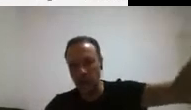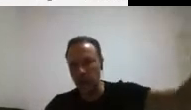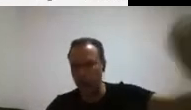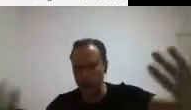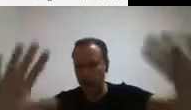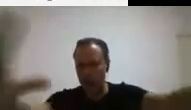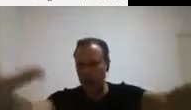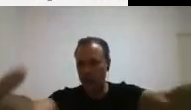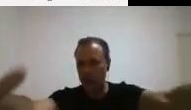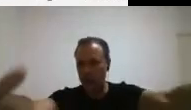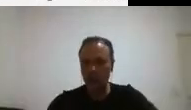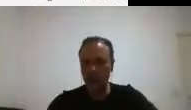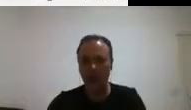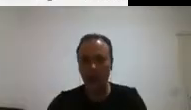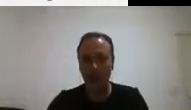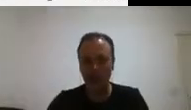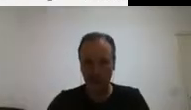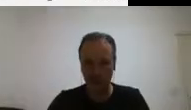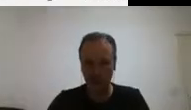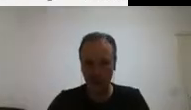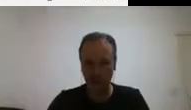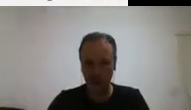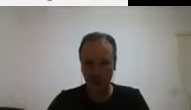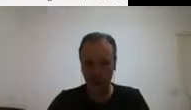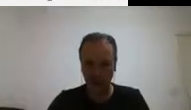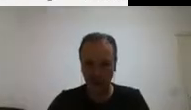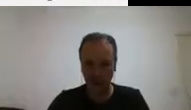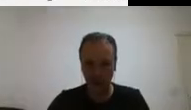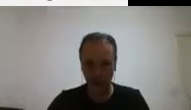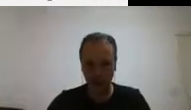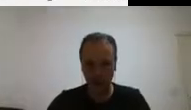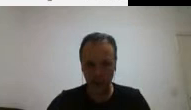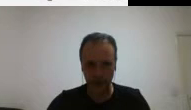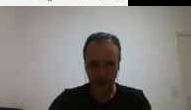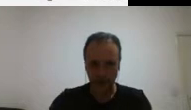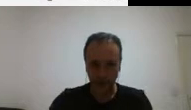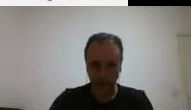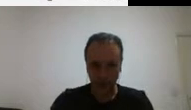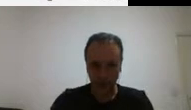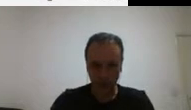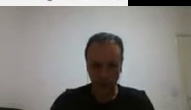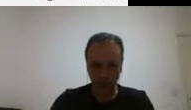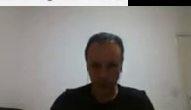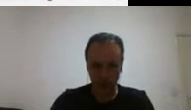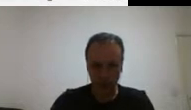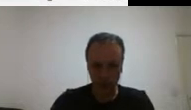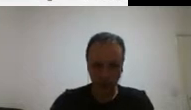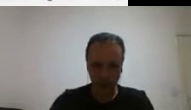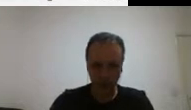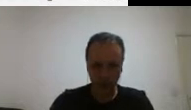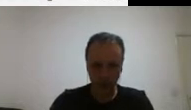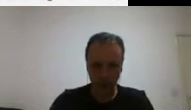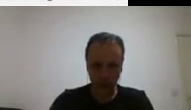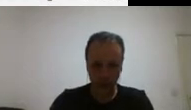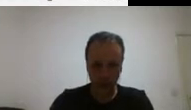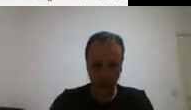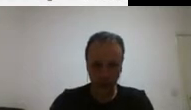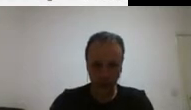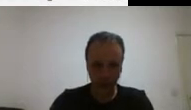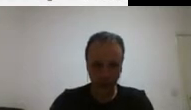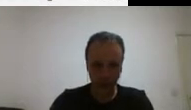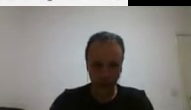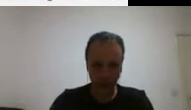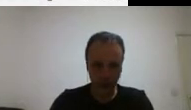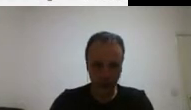CPF, RG. Eu peguei só a chave primária, tá? Para a gente ver a chave estrangeira. Gente, fecha o